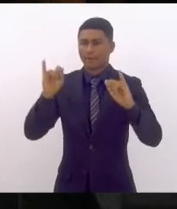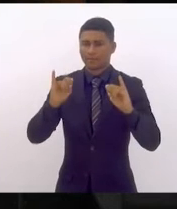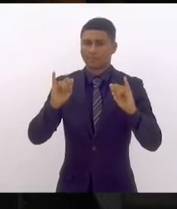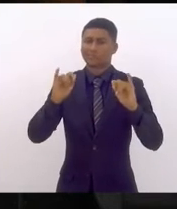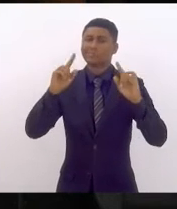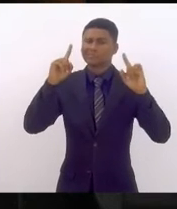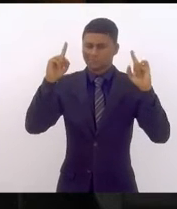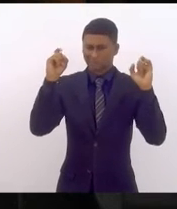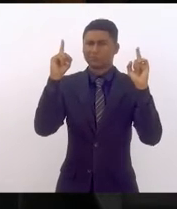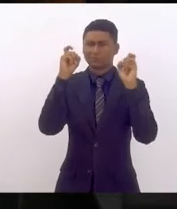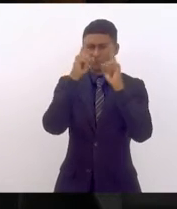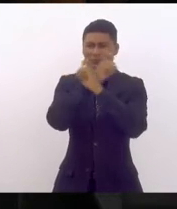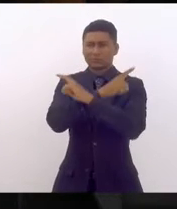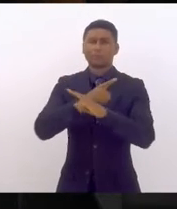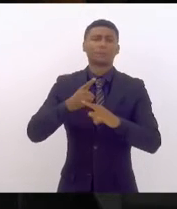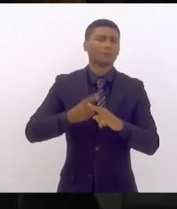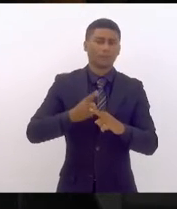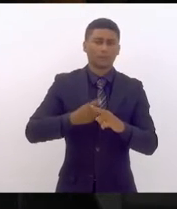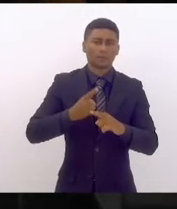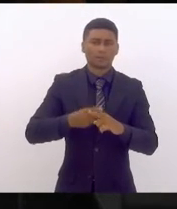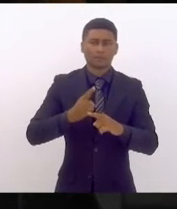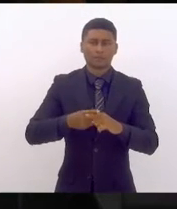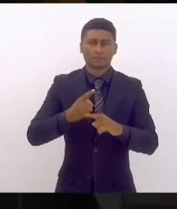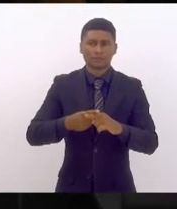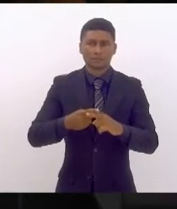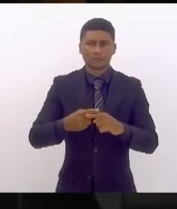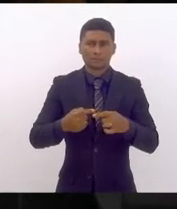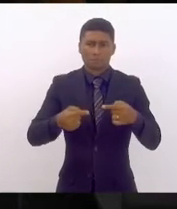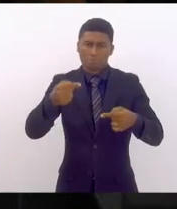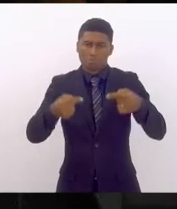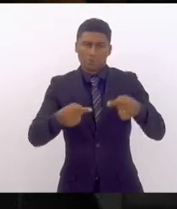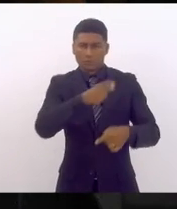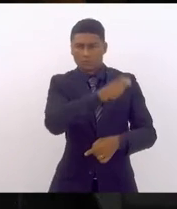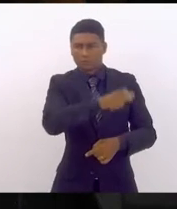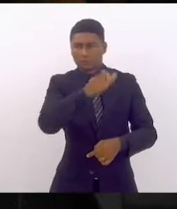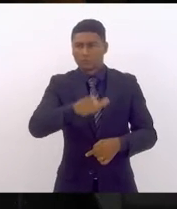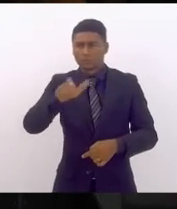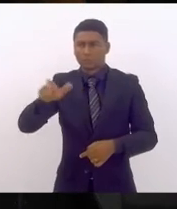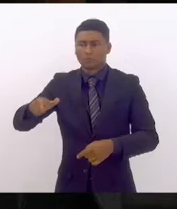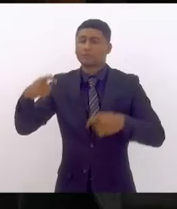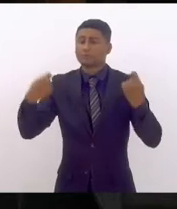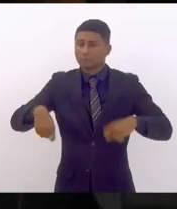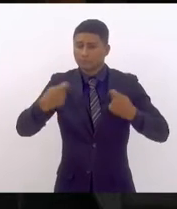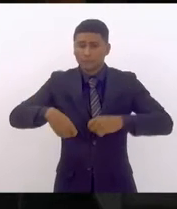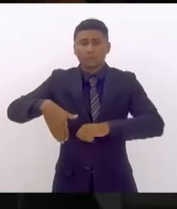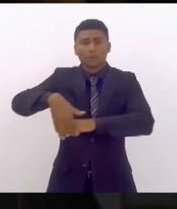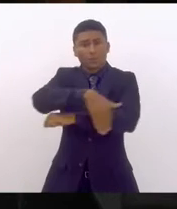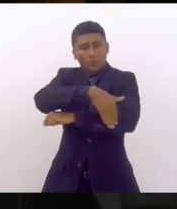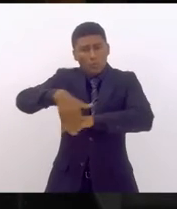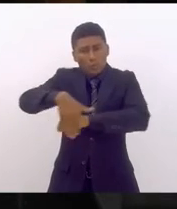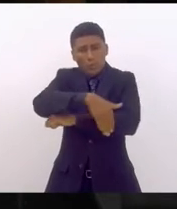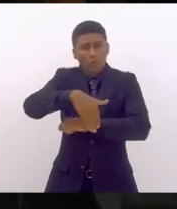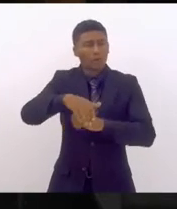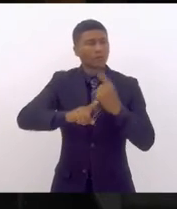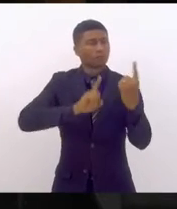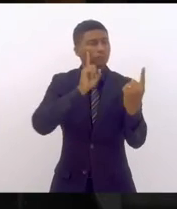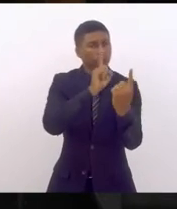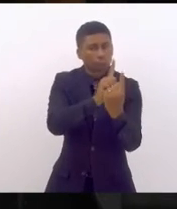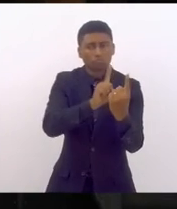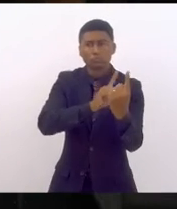porque o político deve estar também na rua falando com eleitor sobre os dramas